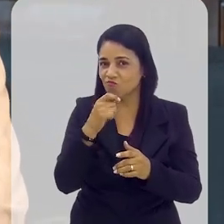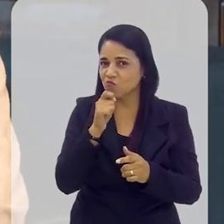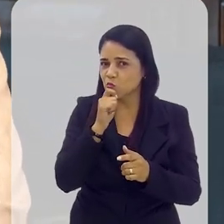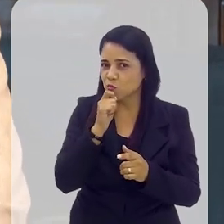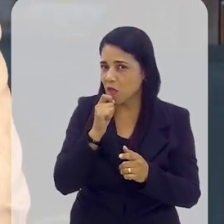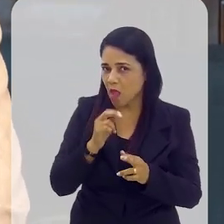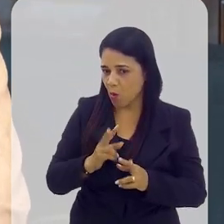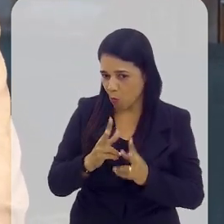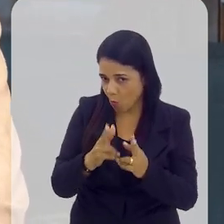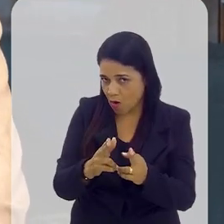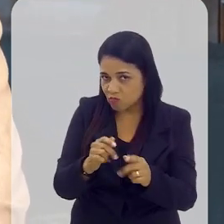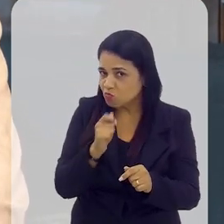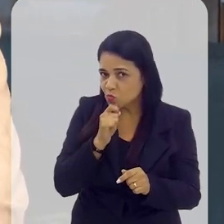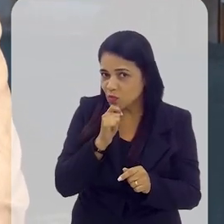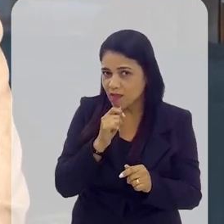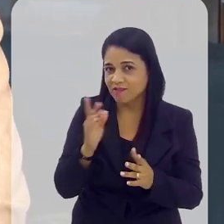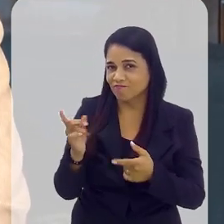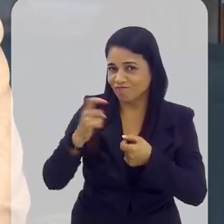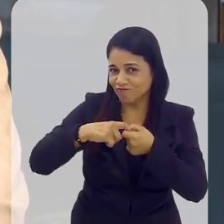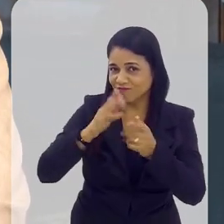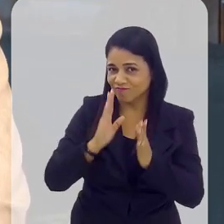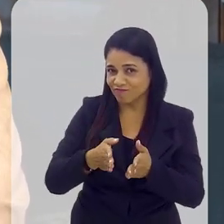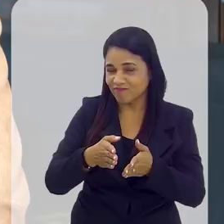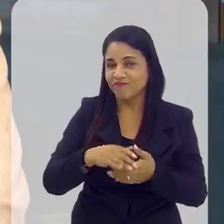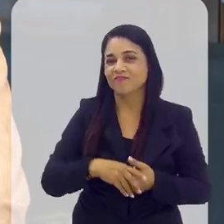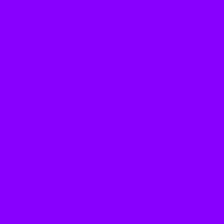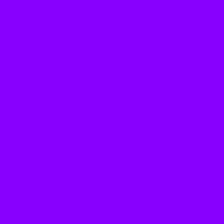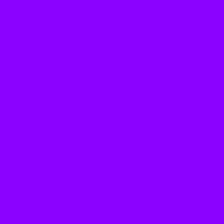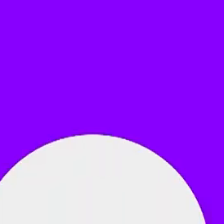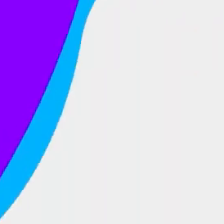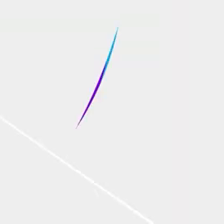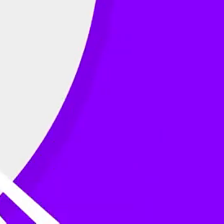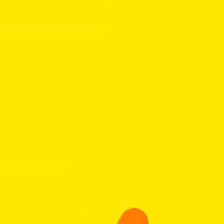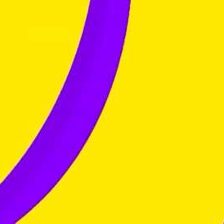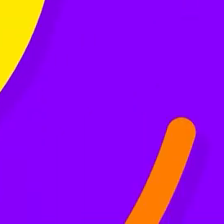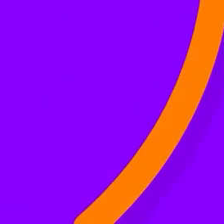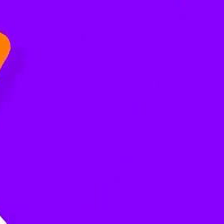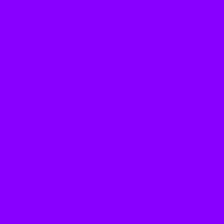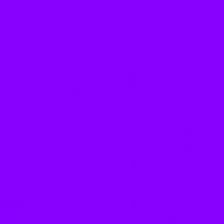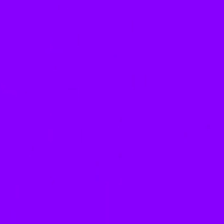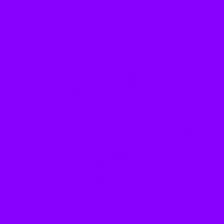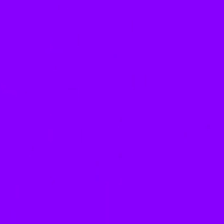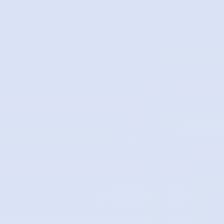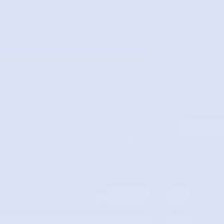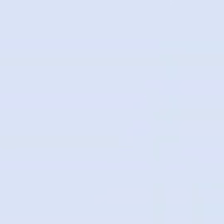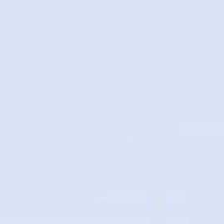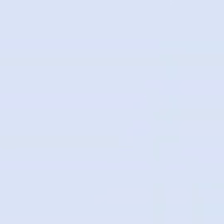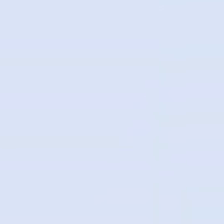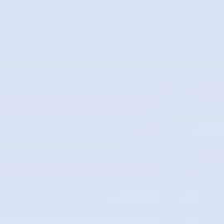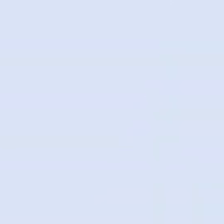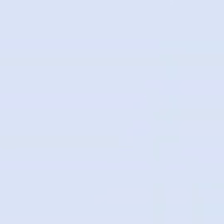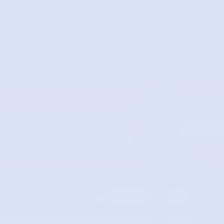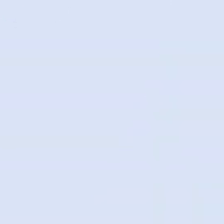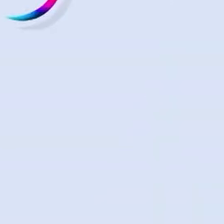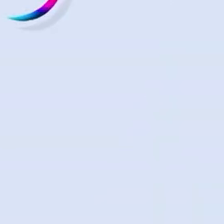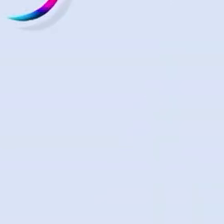com Louvor Som, não tem igual. A gente volta já.